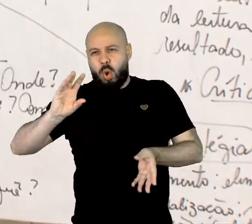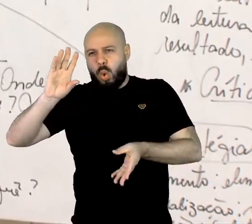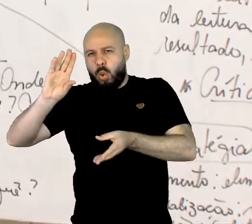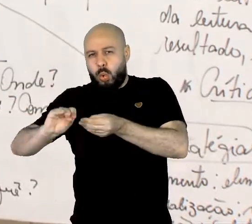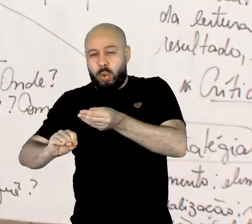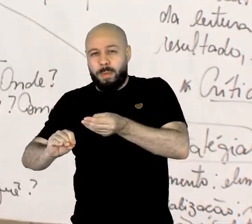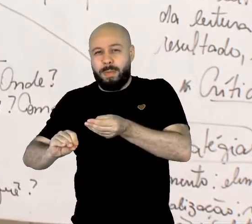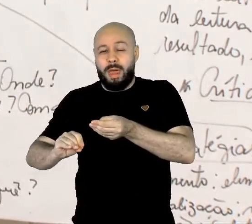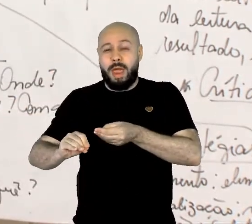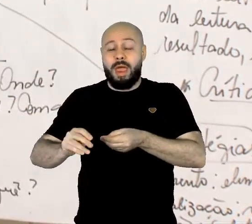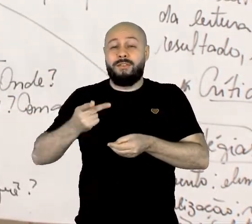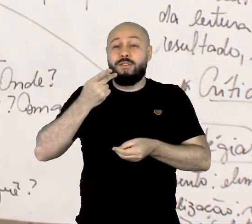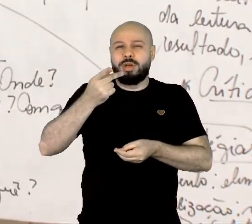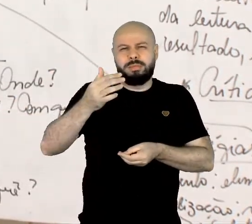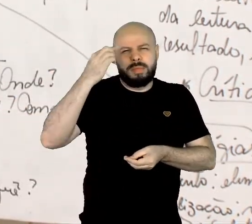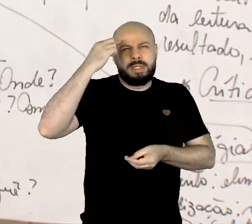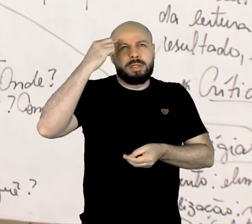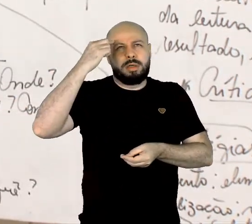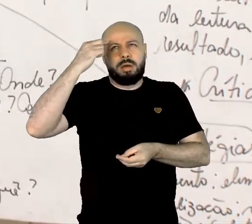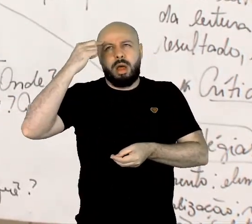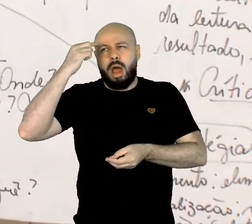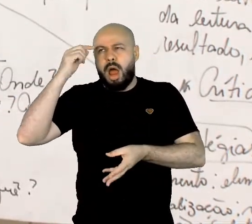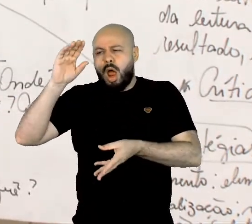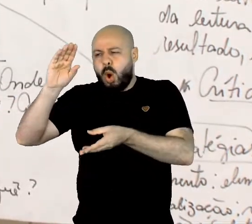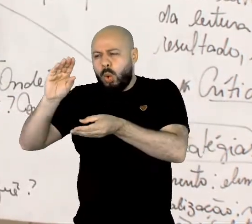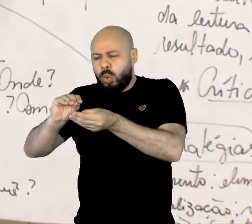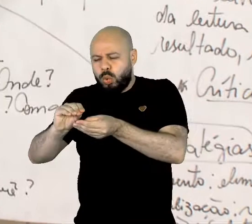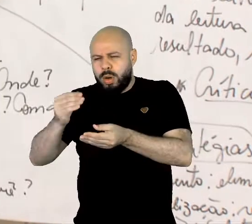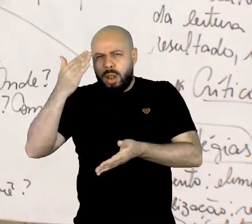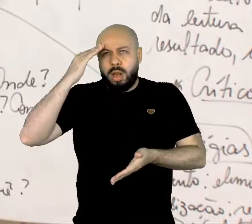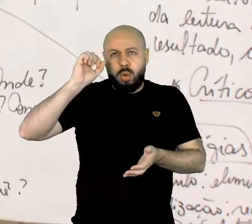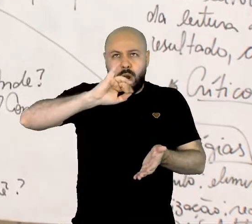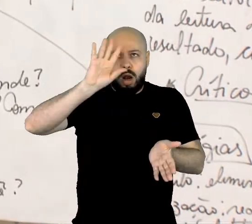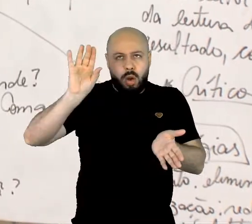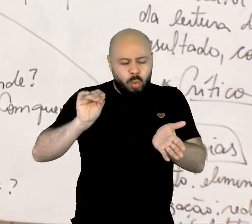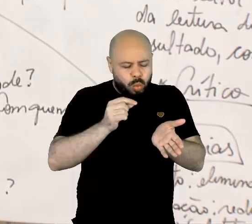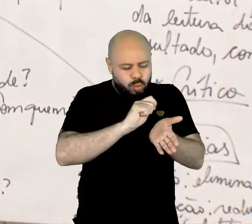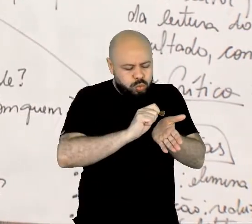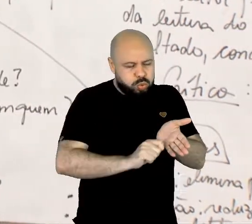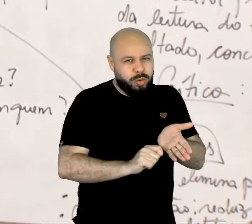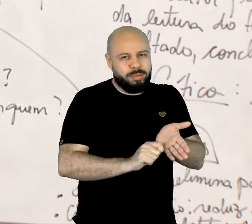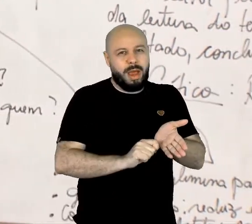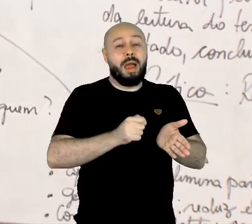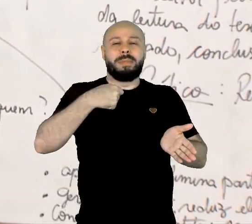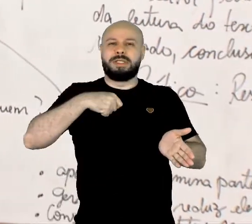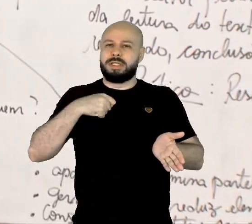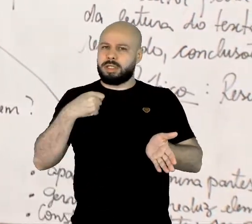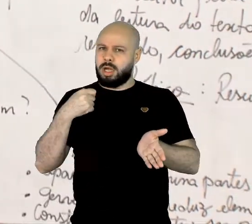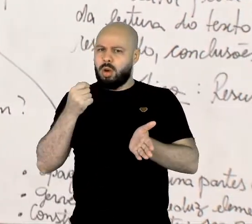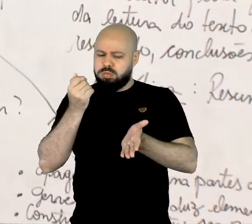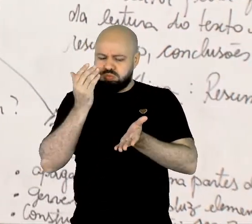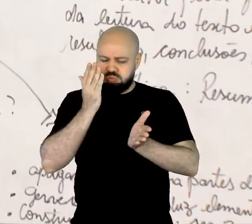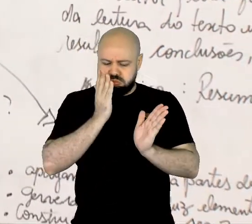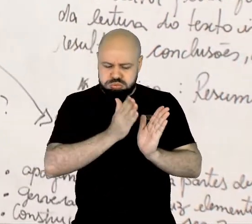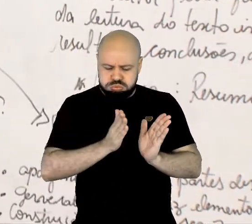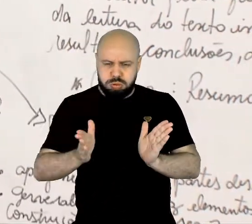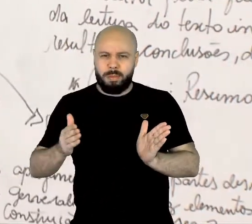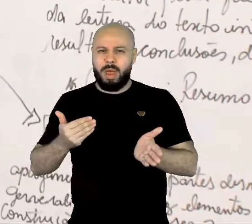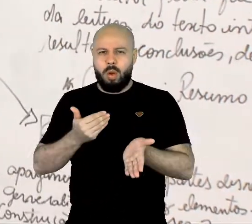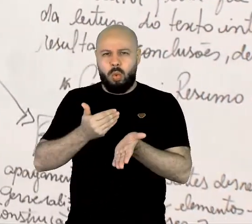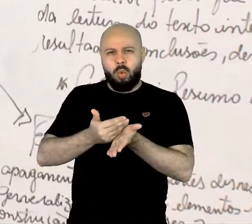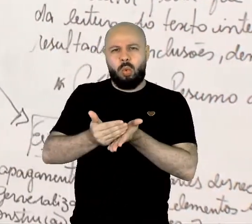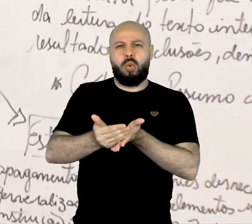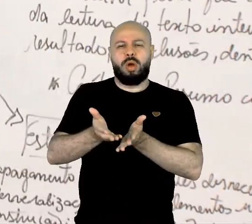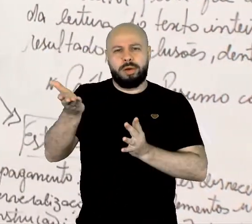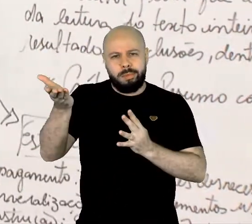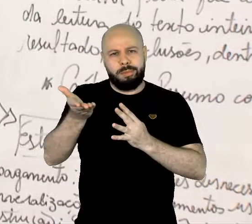suas palavras, tá? É mais breve, sempre respeitando a ordem, como foi o início, como